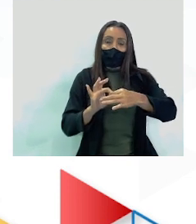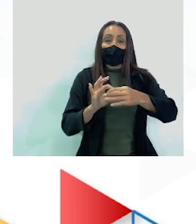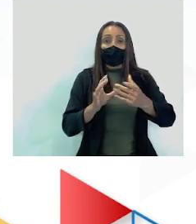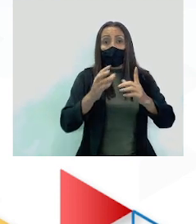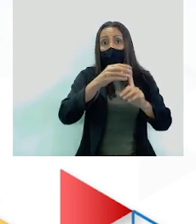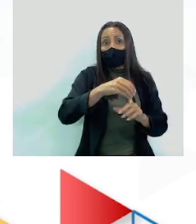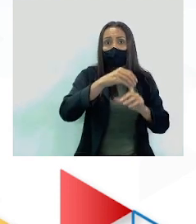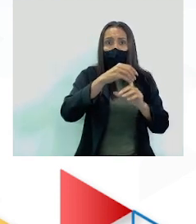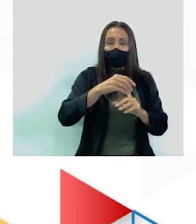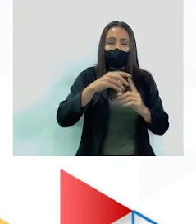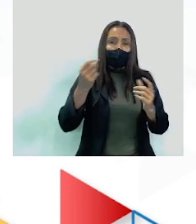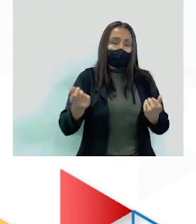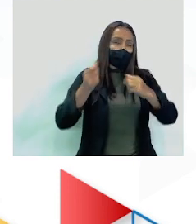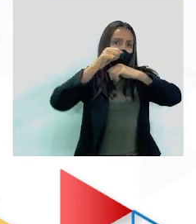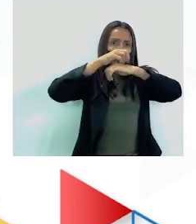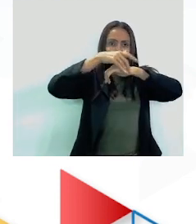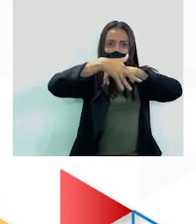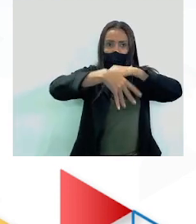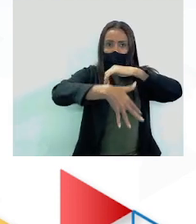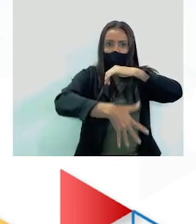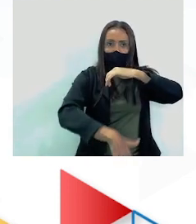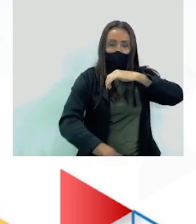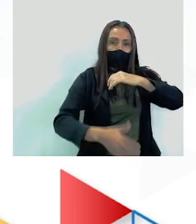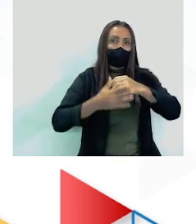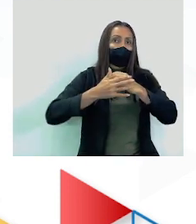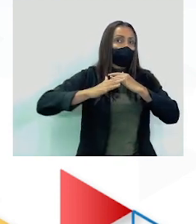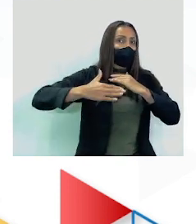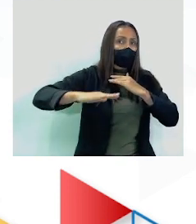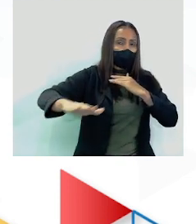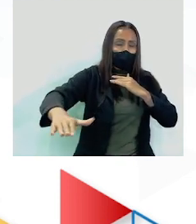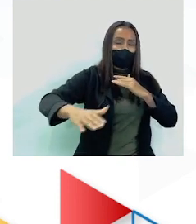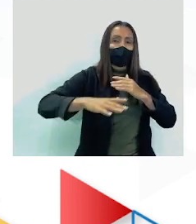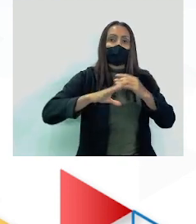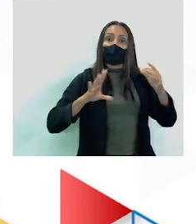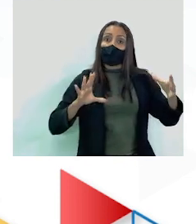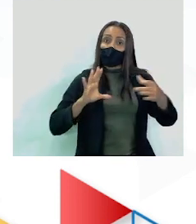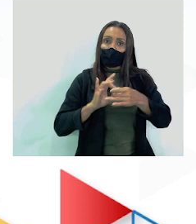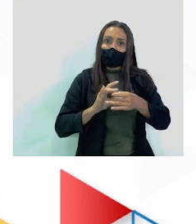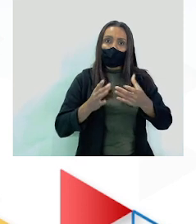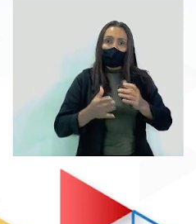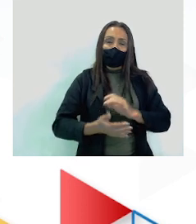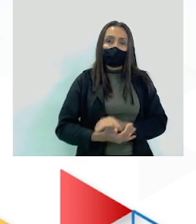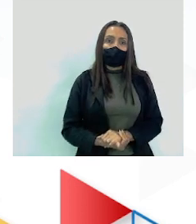né? Ou seja, uma cachoeira, uma praia, um mirante, então é uma trilha que faz essa ligação aí, né?